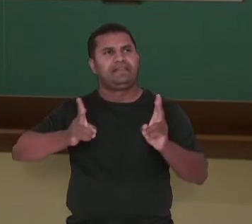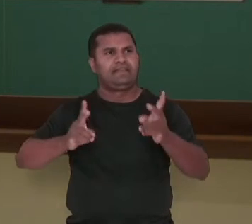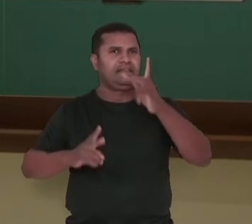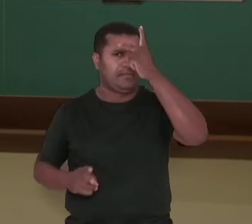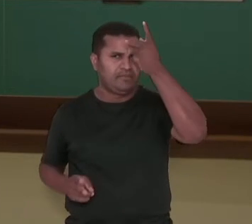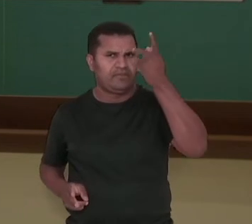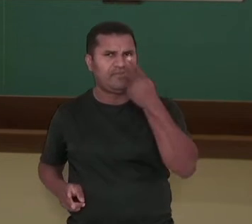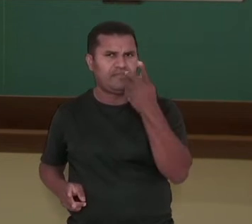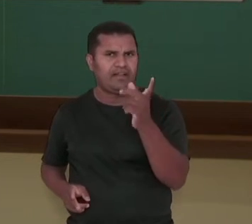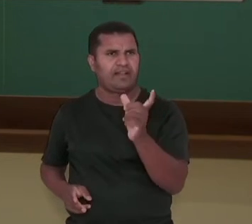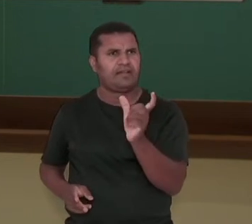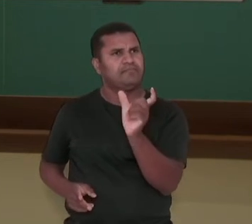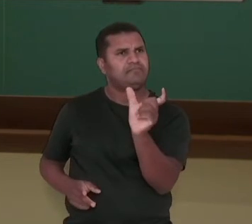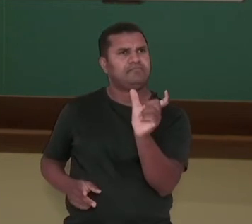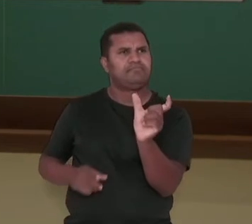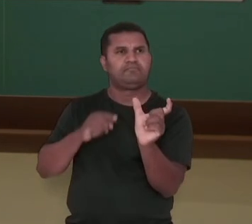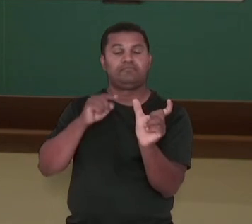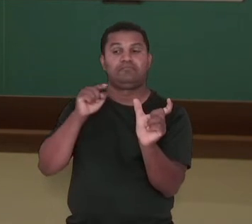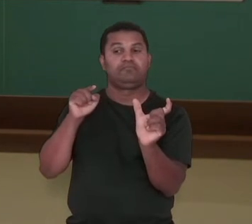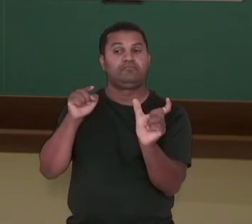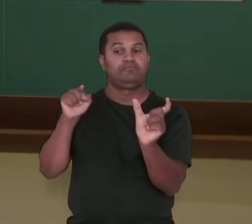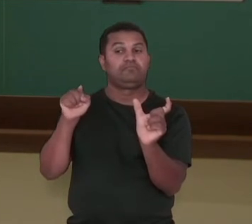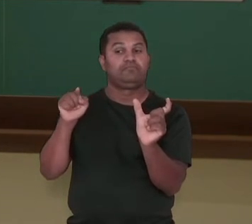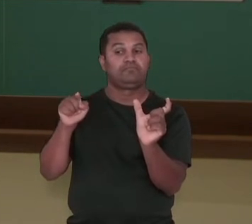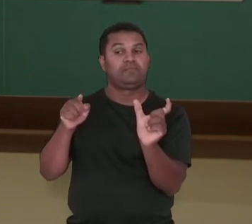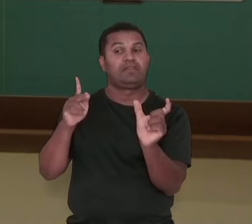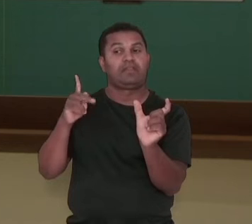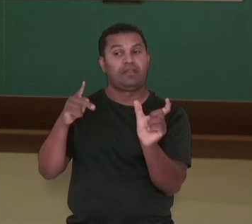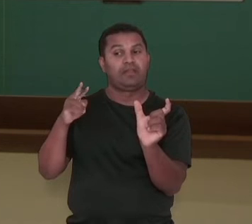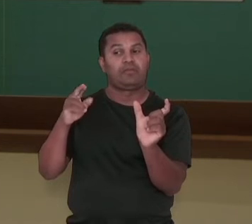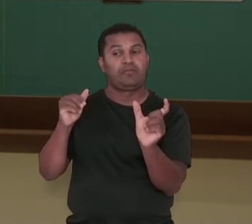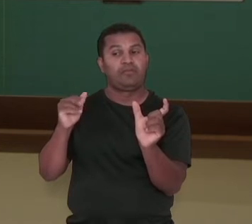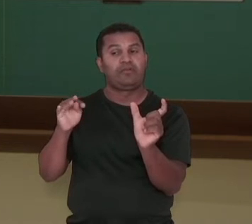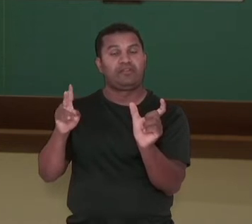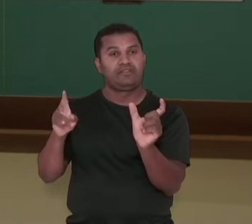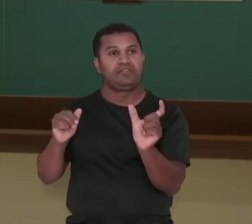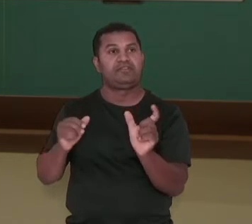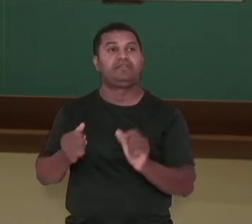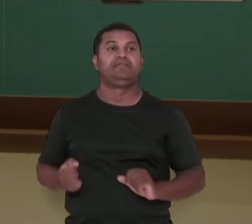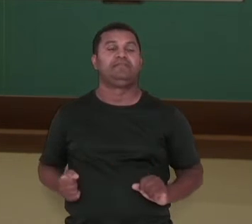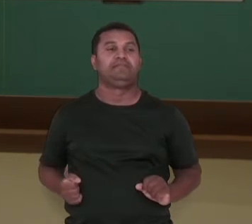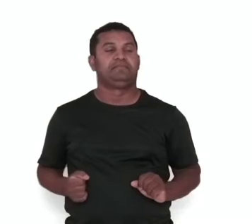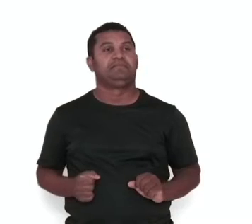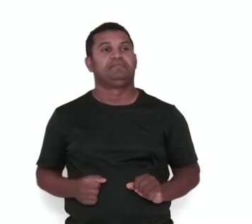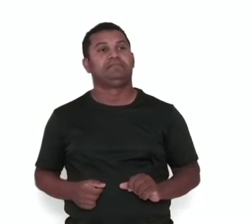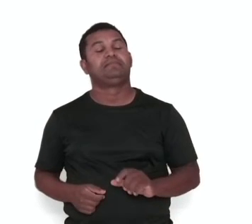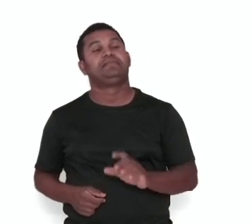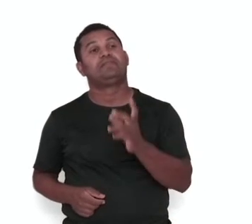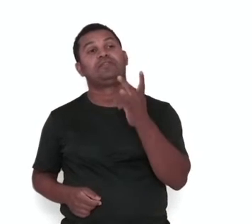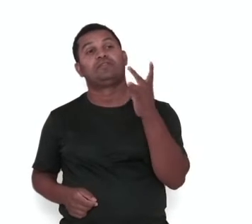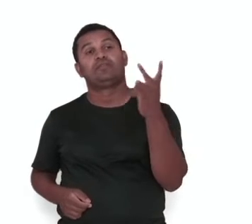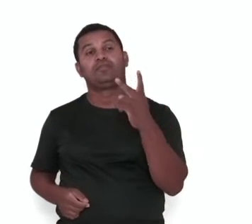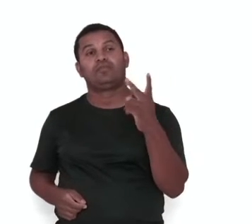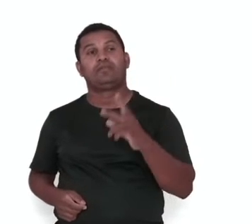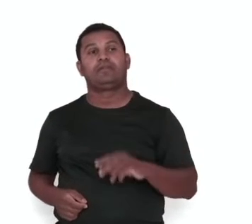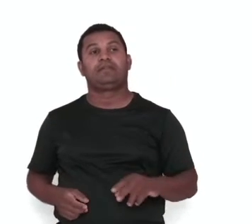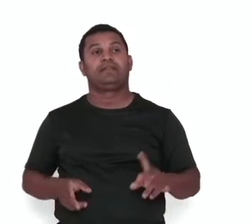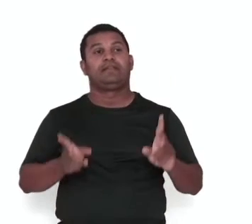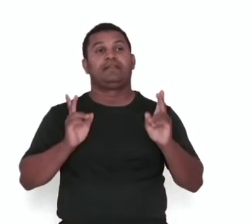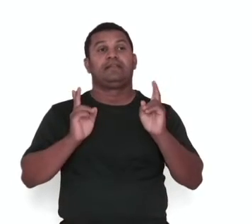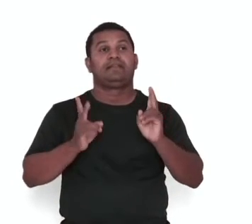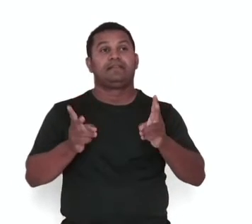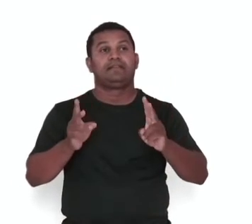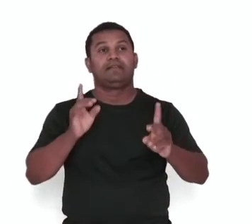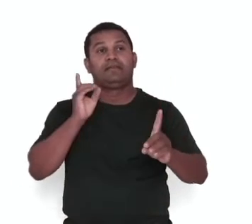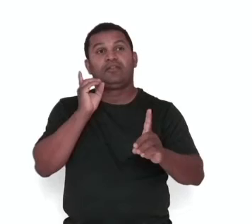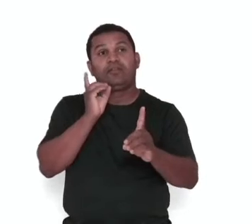dessas frasezinhas, vocês já vão pensar: essa pessoa é proativa, essa pessoa é reativa. 2. Identifique uma situação provável de um